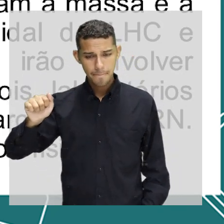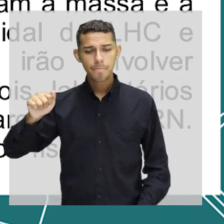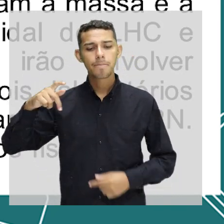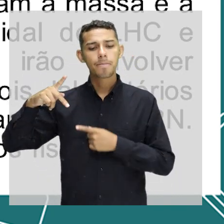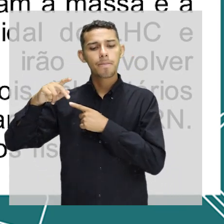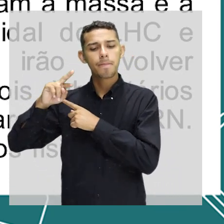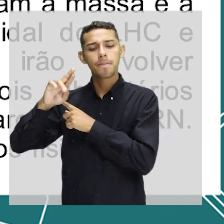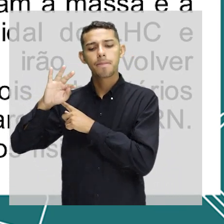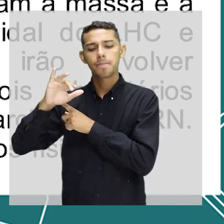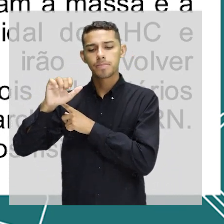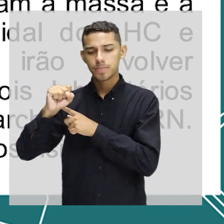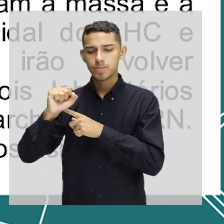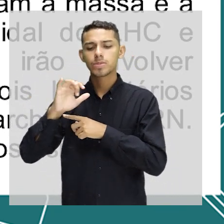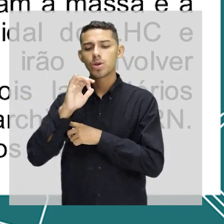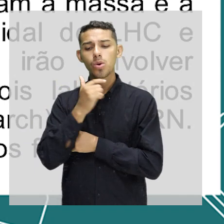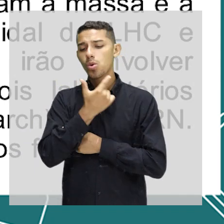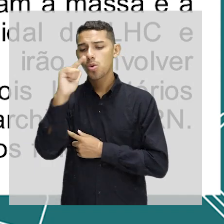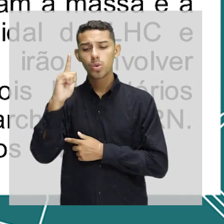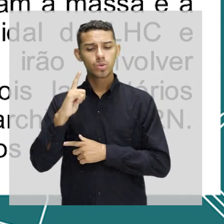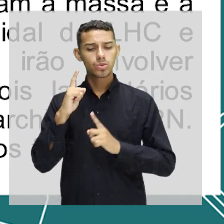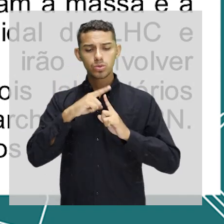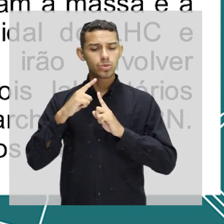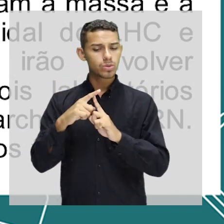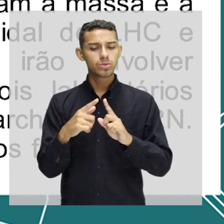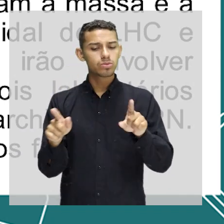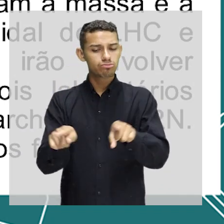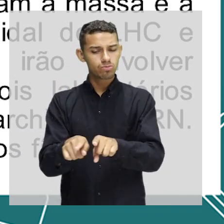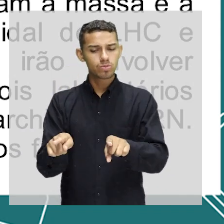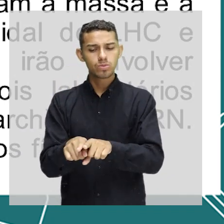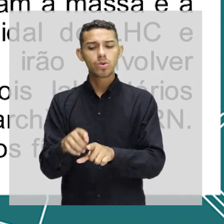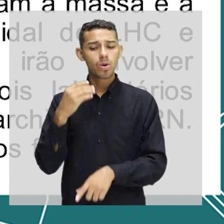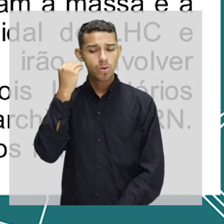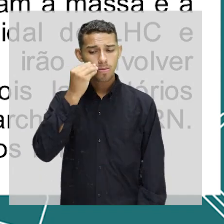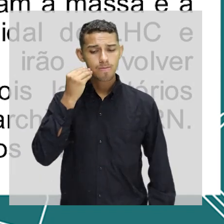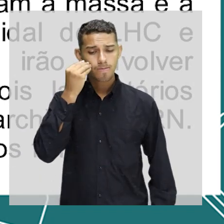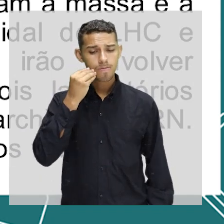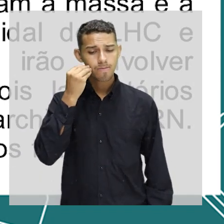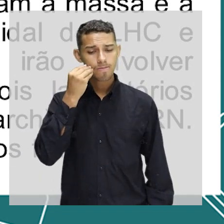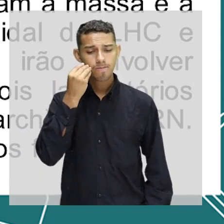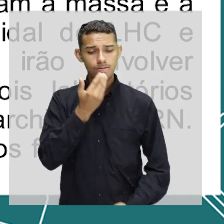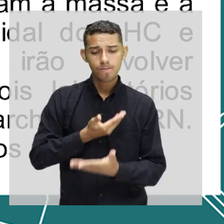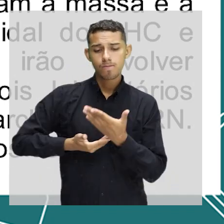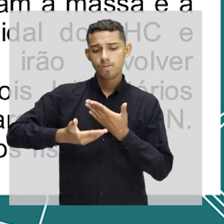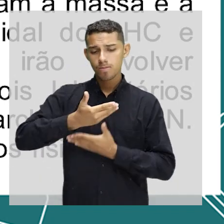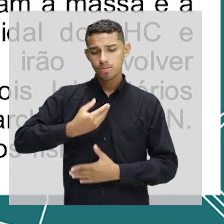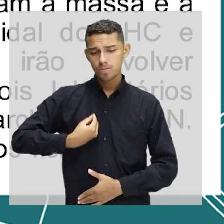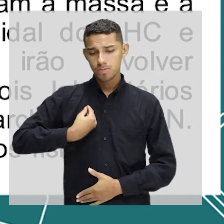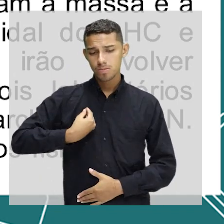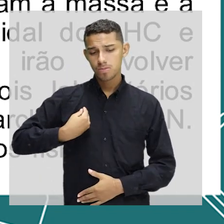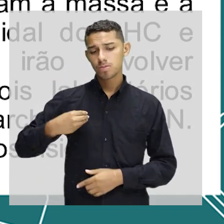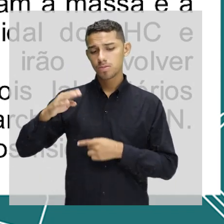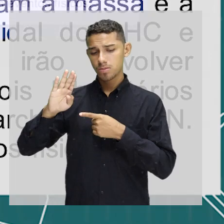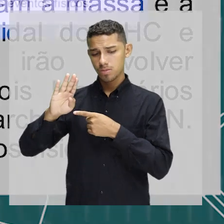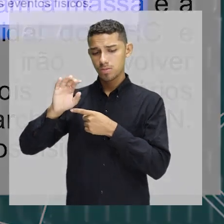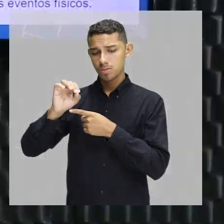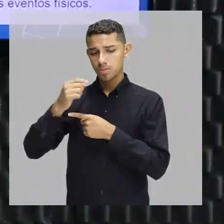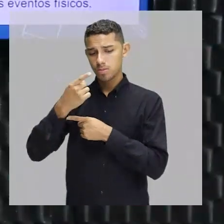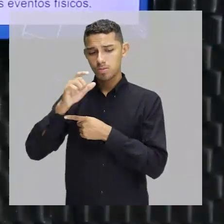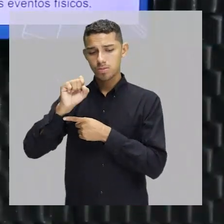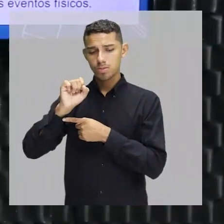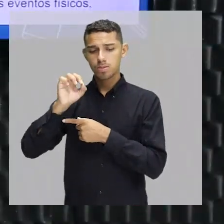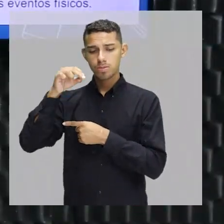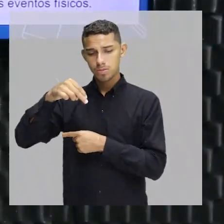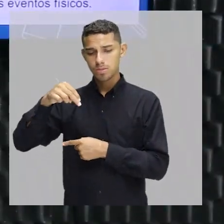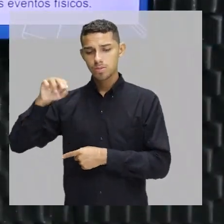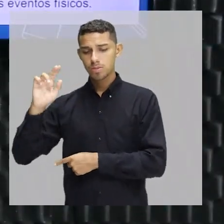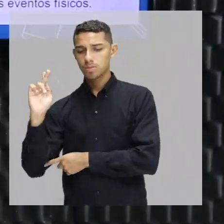outras dimensões do espaço, certo? Entre outras coisas. Uma dessas experiências envolve a partícula do bóson de Higgs, certo? O bóson de